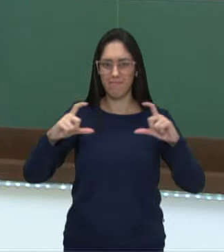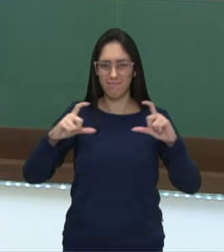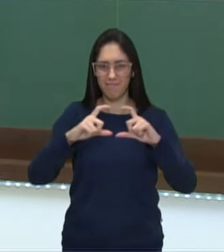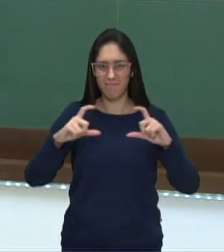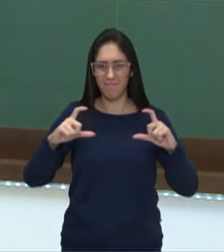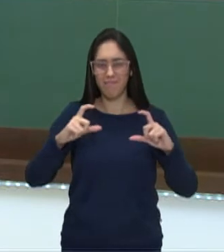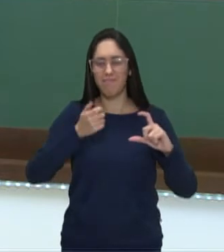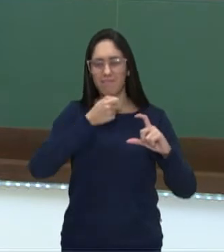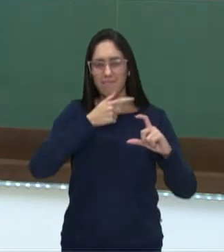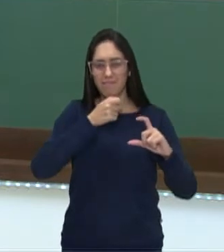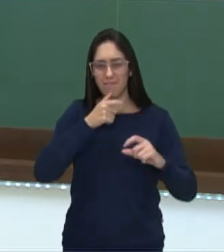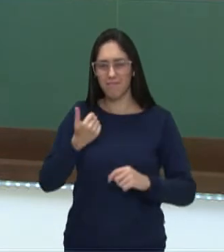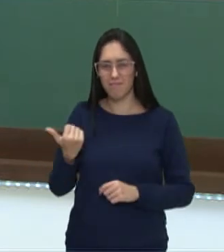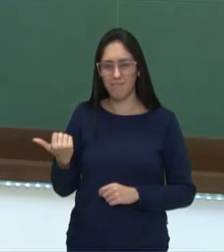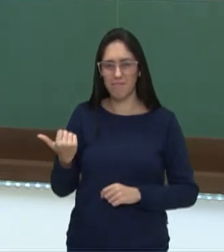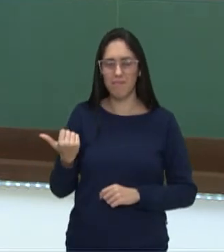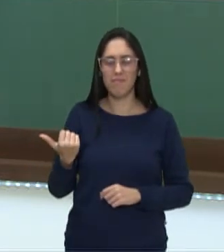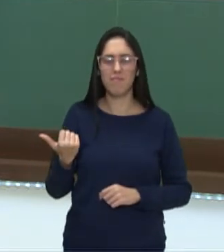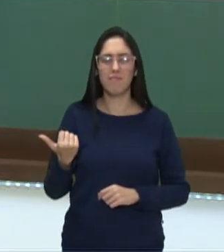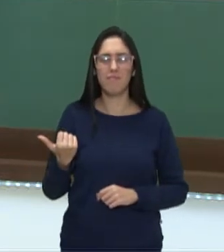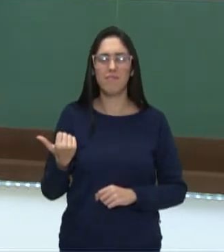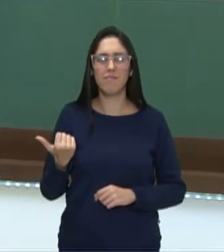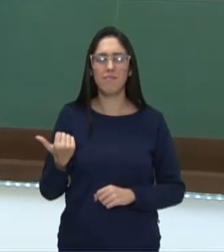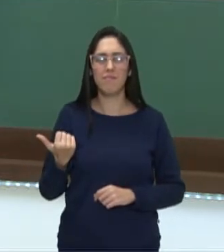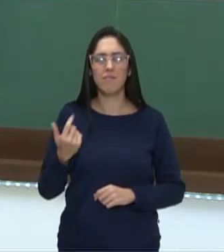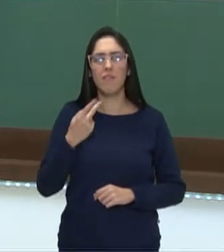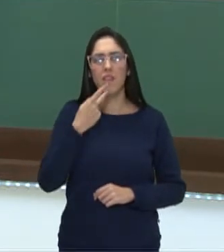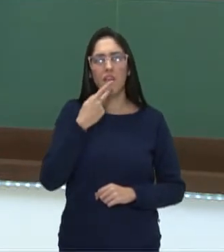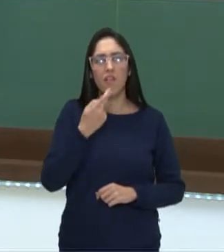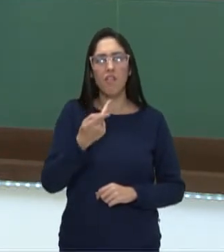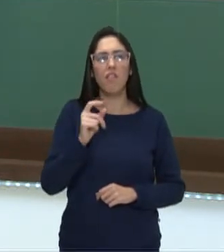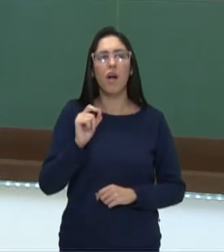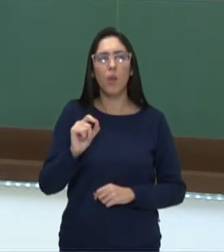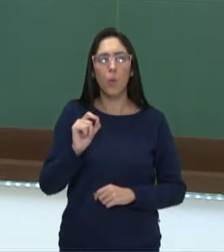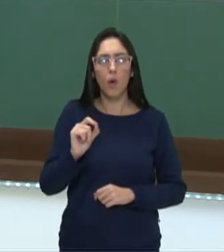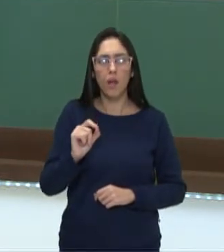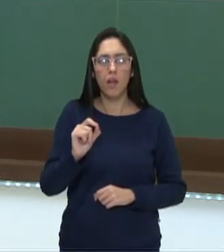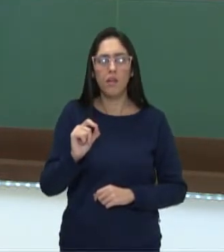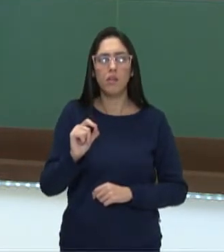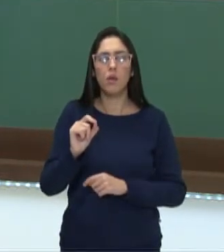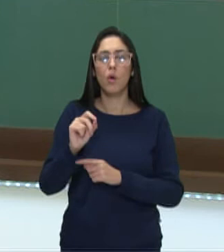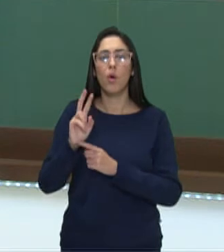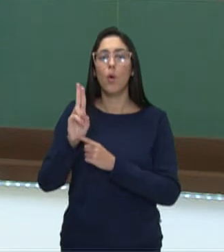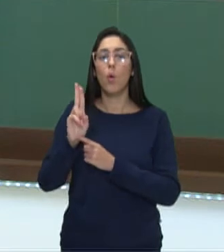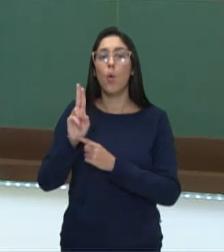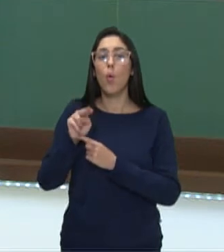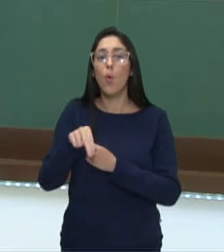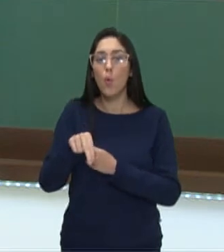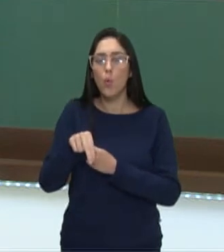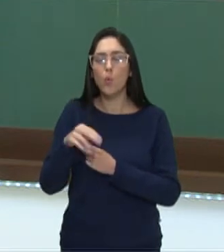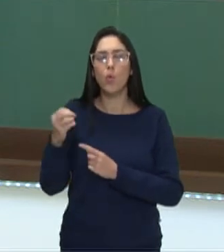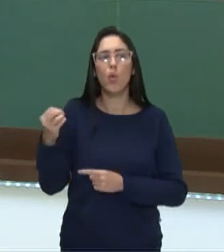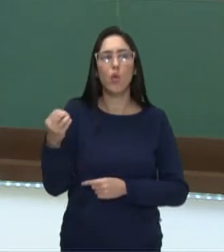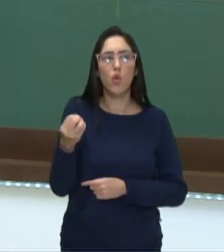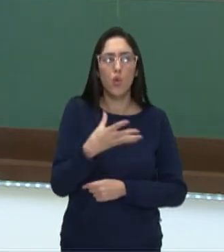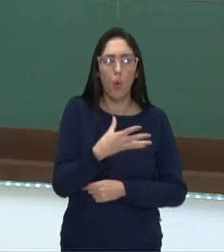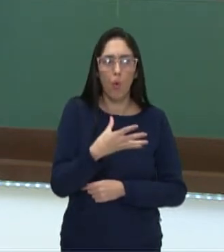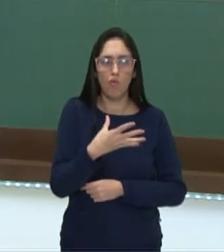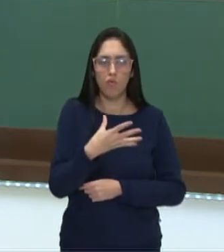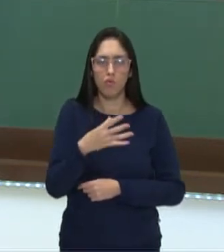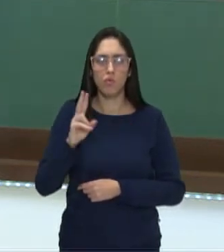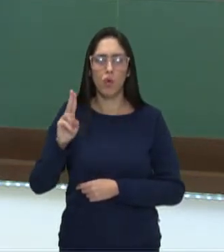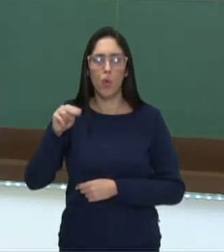quando fala, isso el Papa, nuevo llamado, um novo